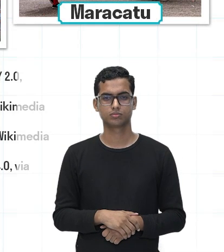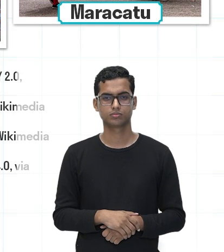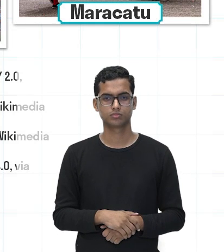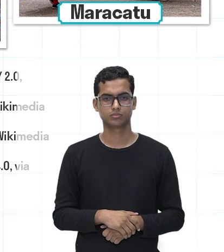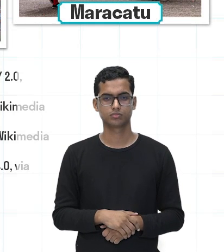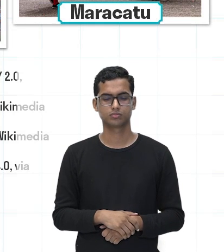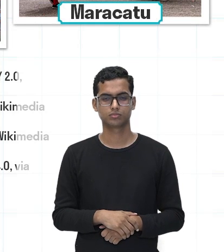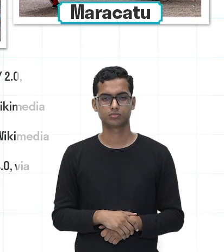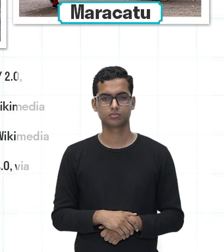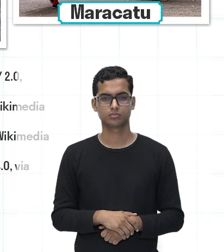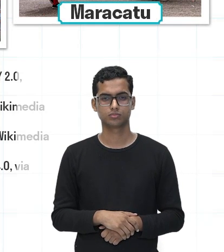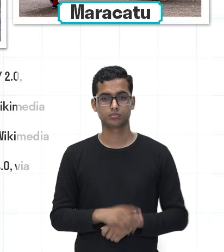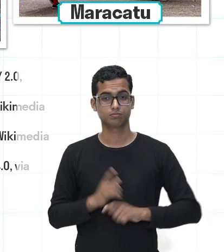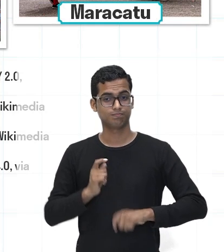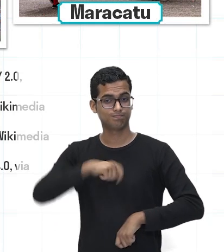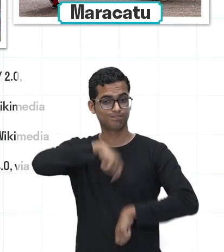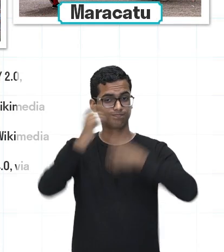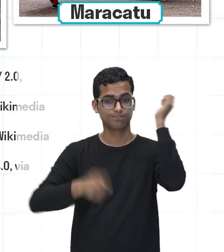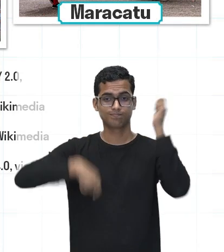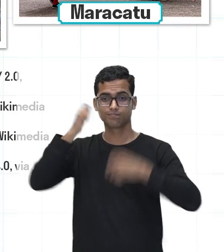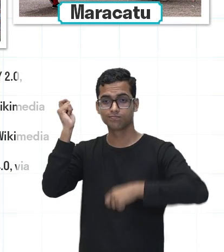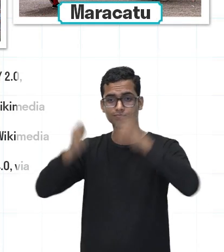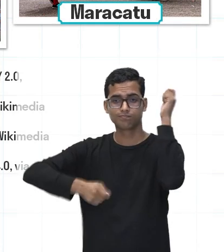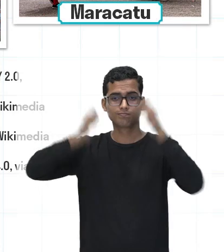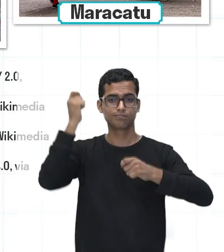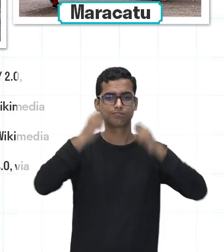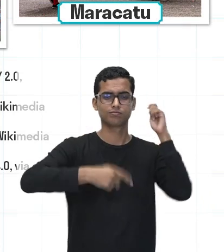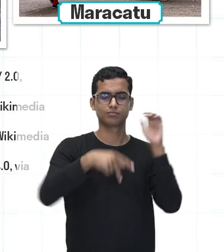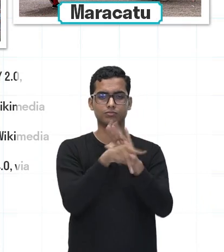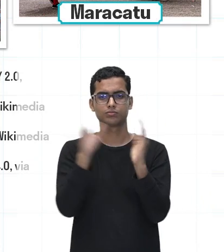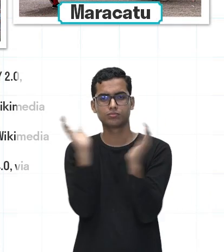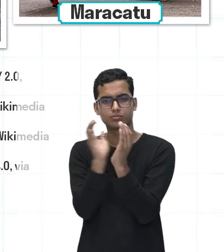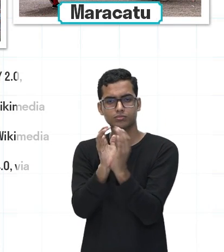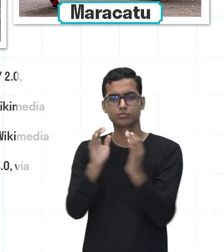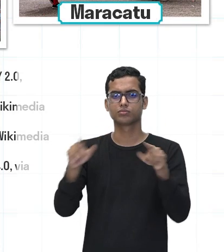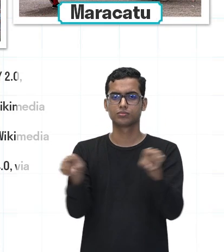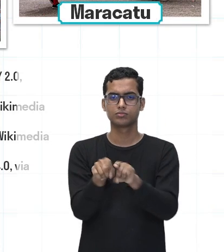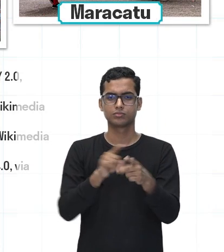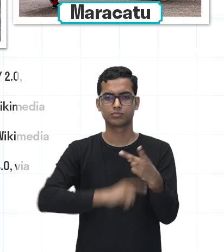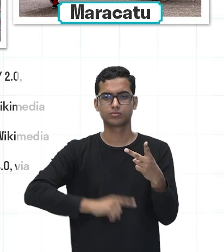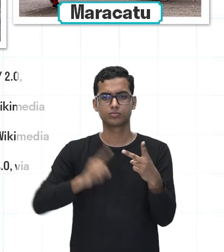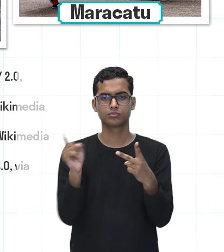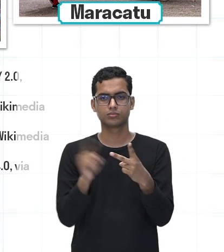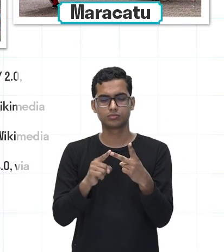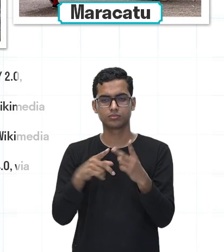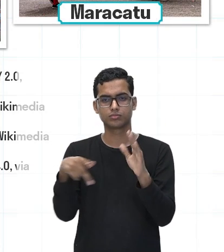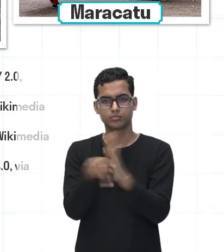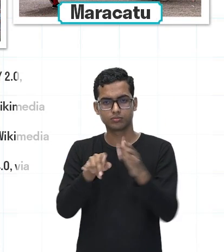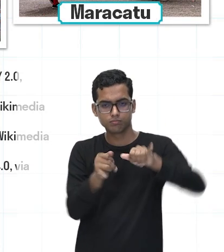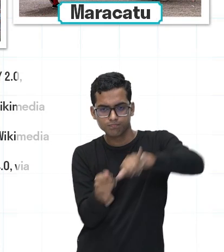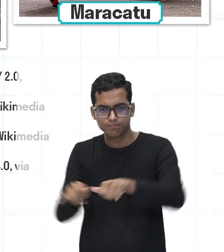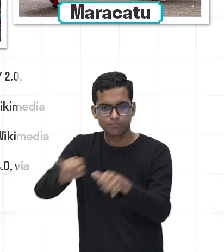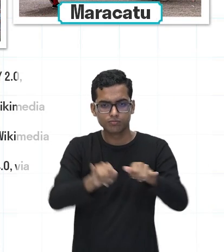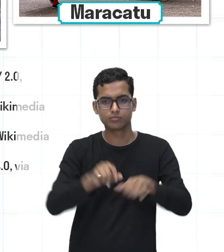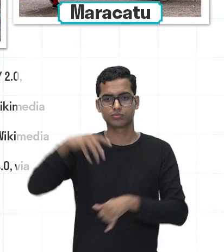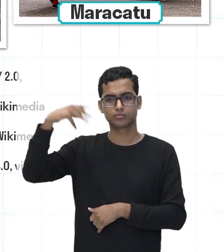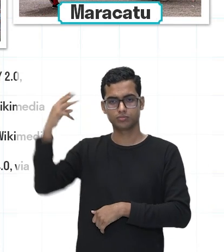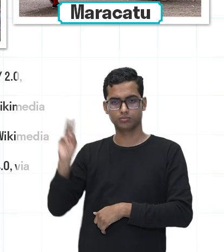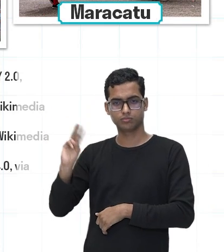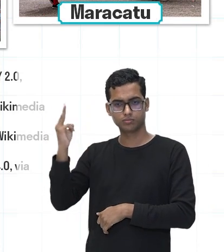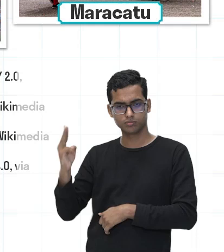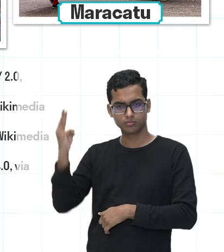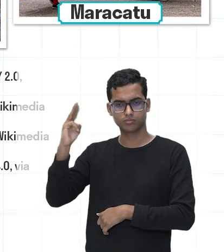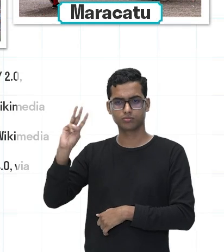ver. O frevo, em Pernambuco, Bumba Meu Boi, do Maranhão, no Maranhão, maracatu, em